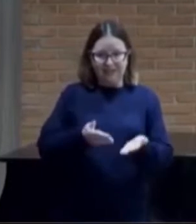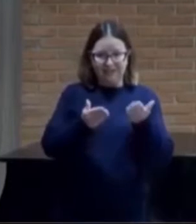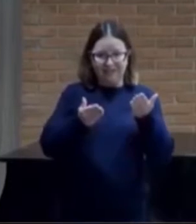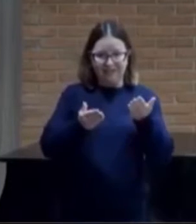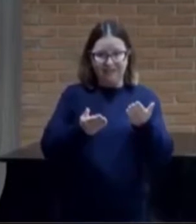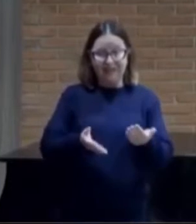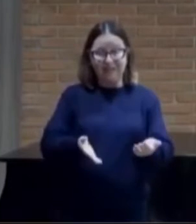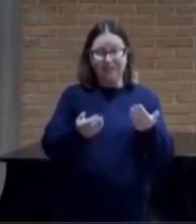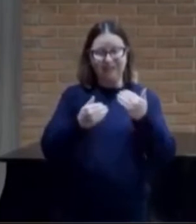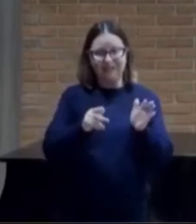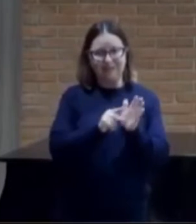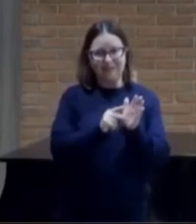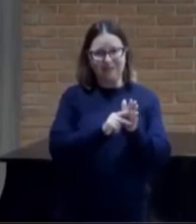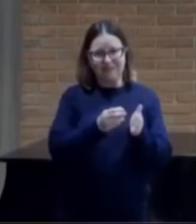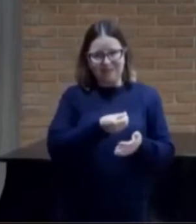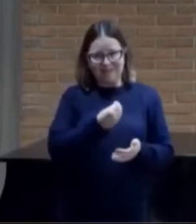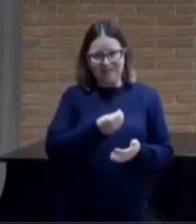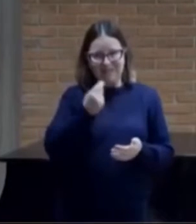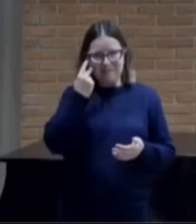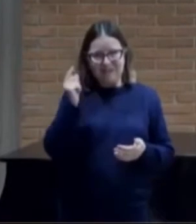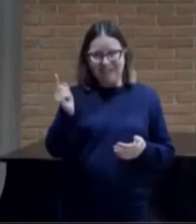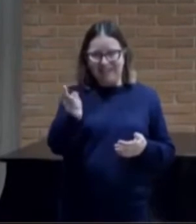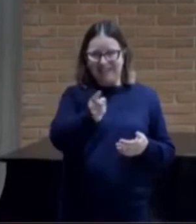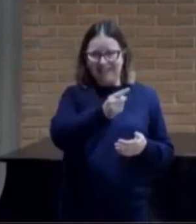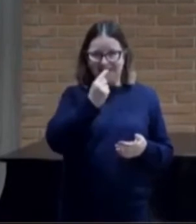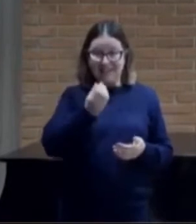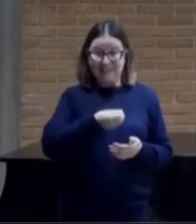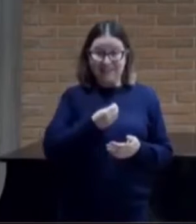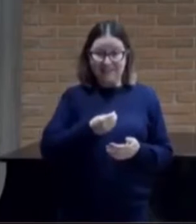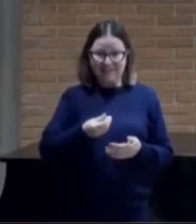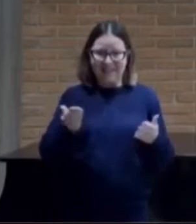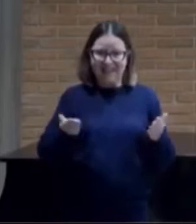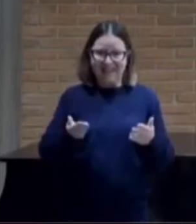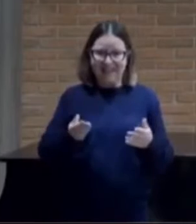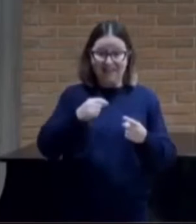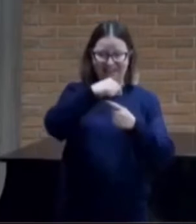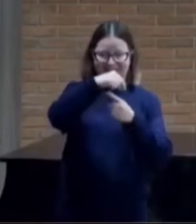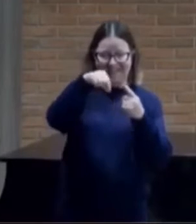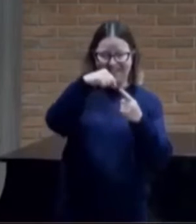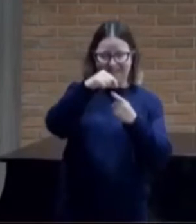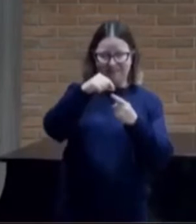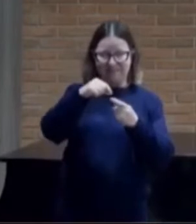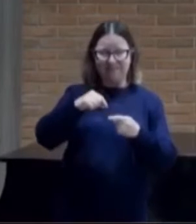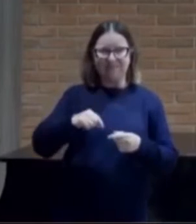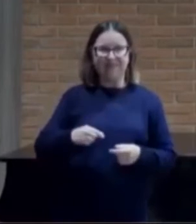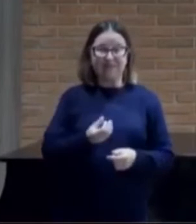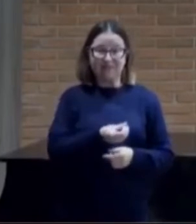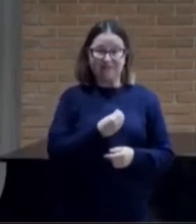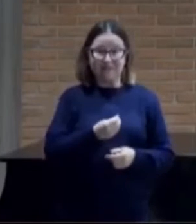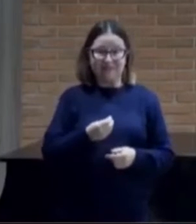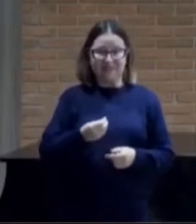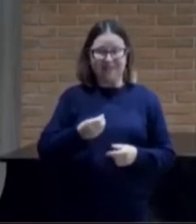vida para que nós pudéssemos viver em santidade. Andar em